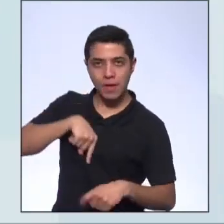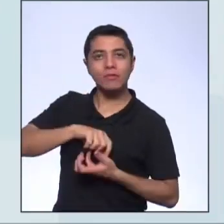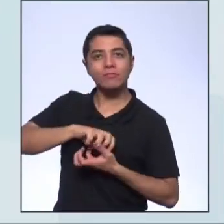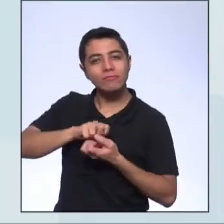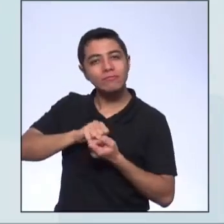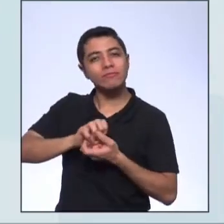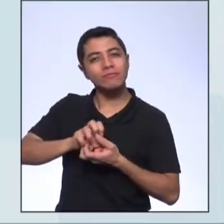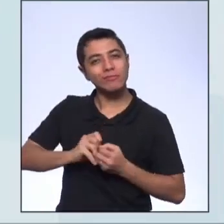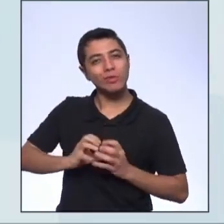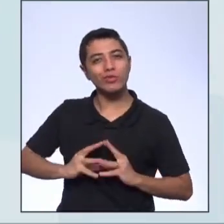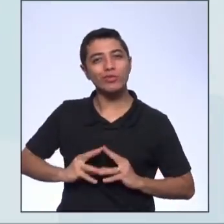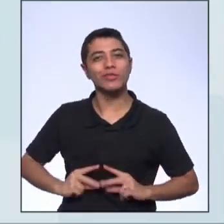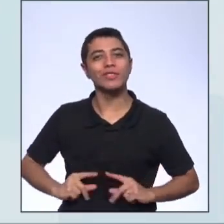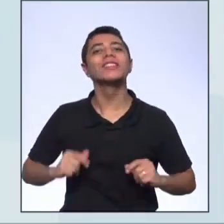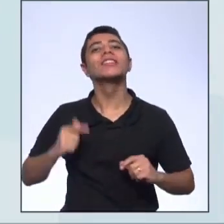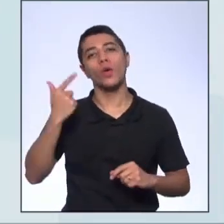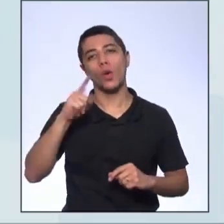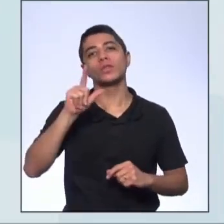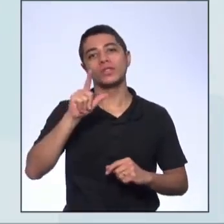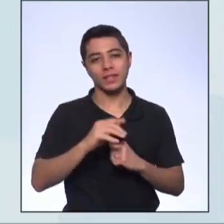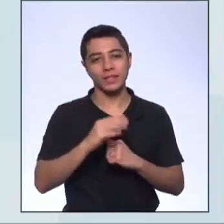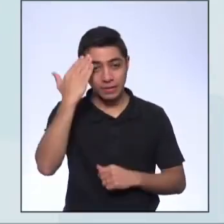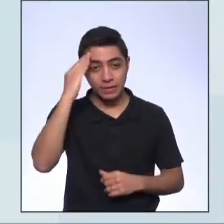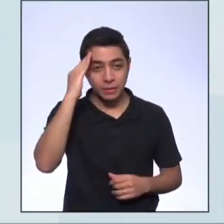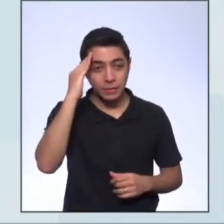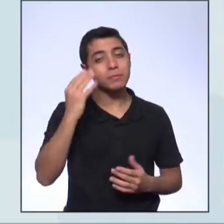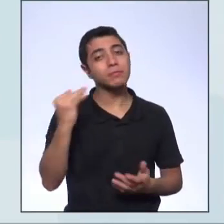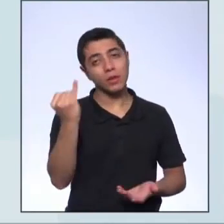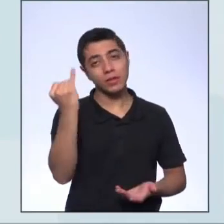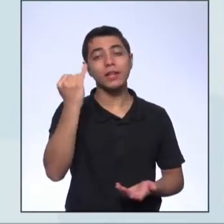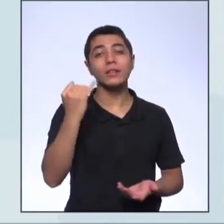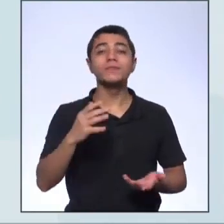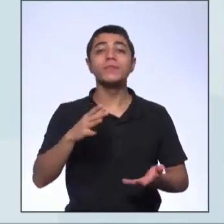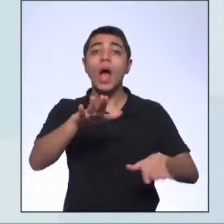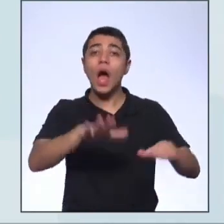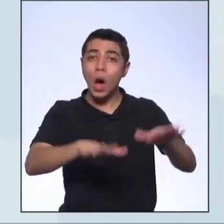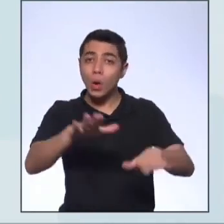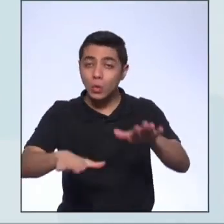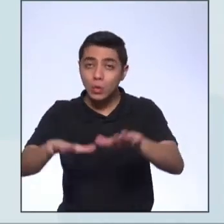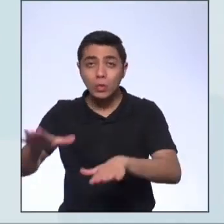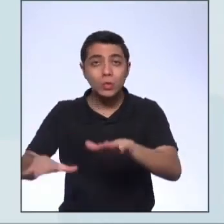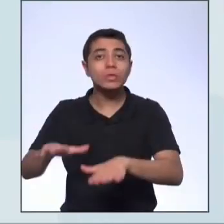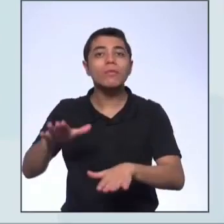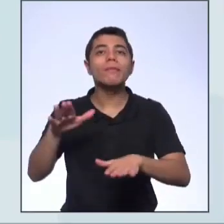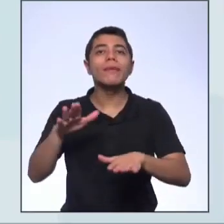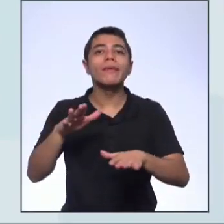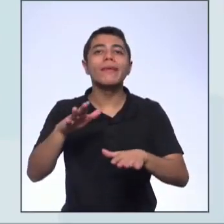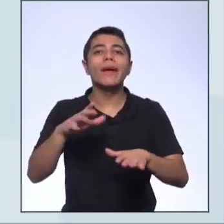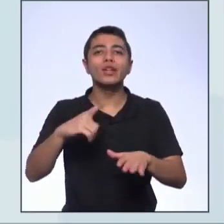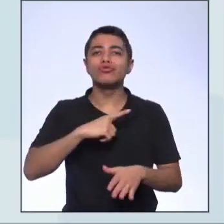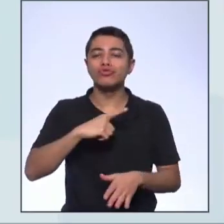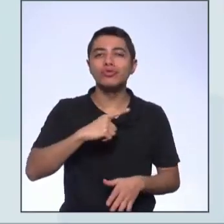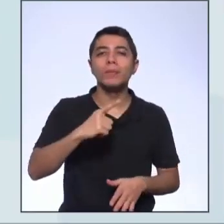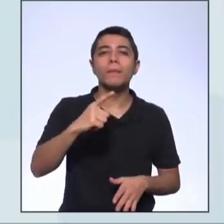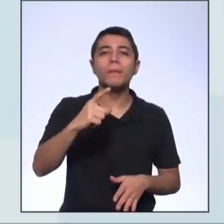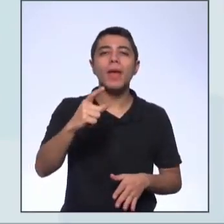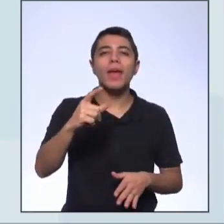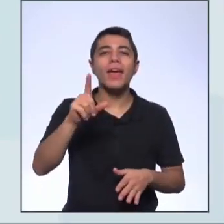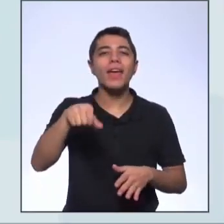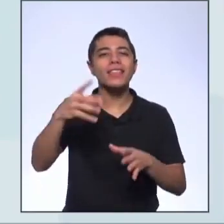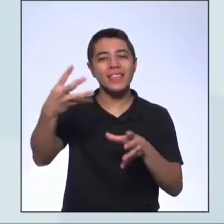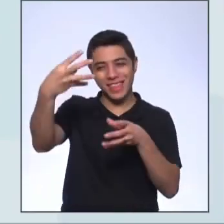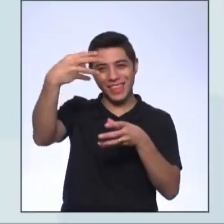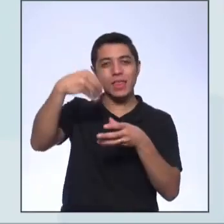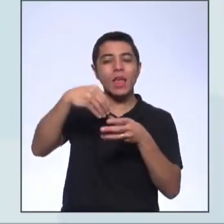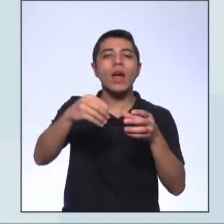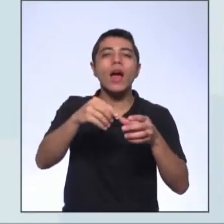energia através da cadeia trófica, tá? Então, muitas espécies também são parasitas que vão se instalar aí no sangue ou no tubo